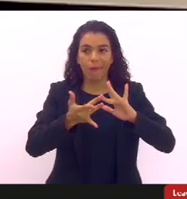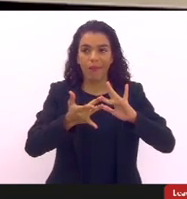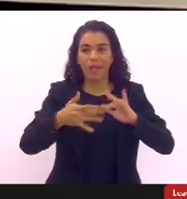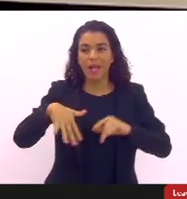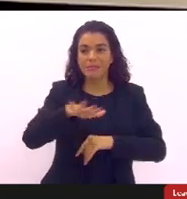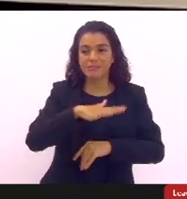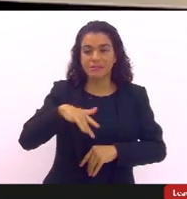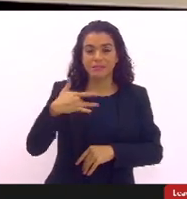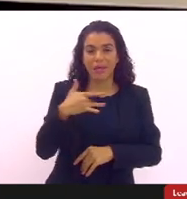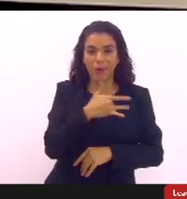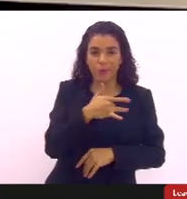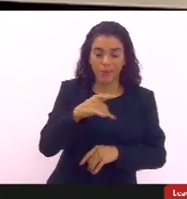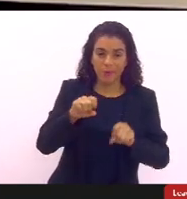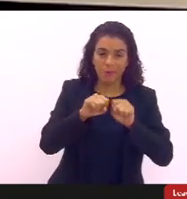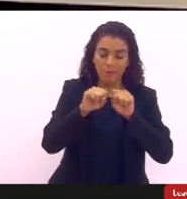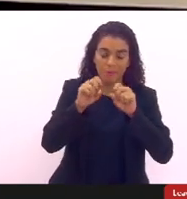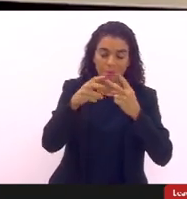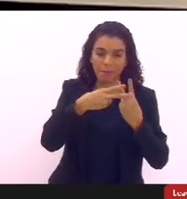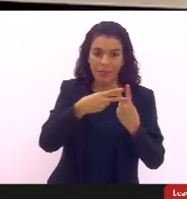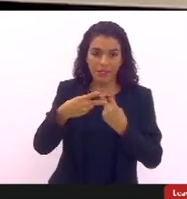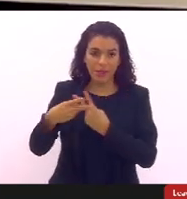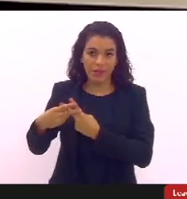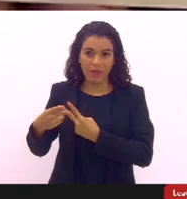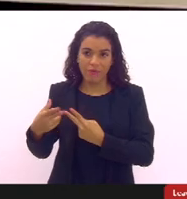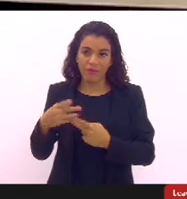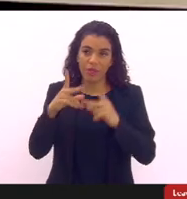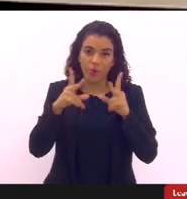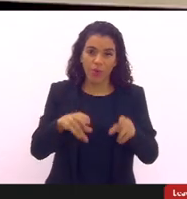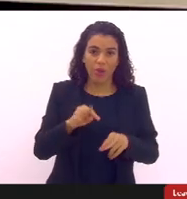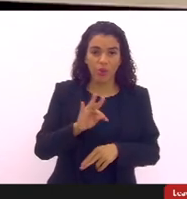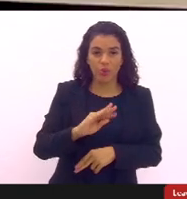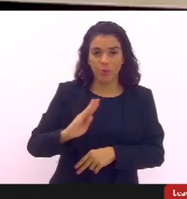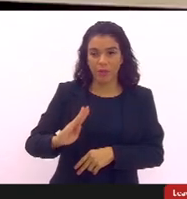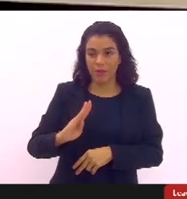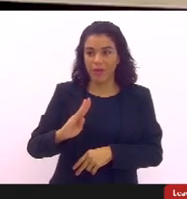área tão importante quanto a tuberculose, que é responsável por...